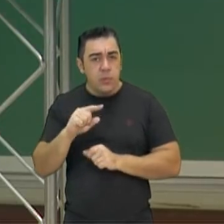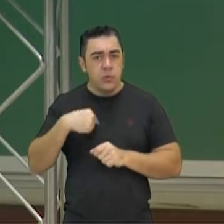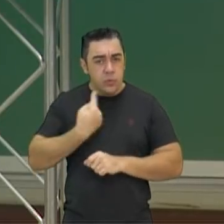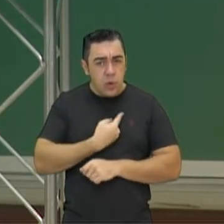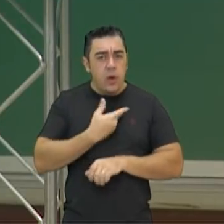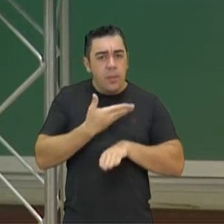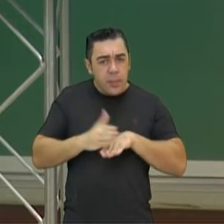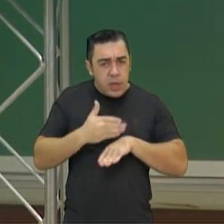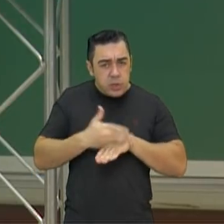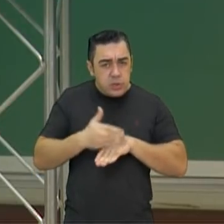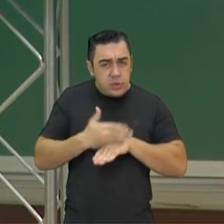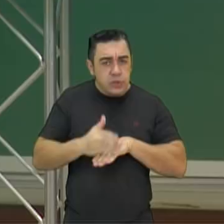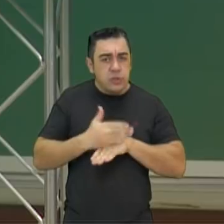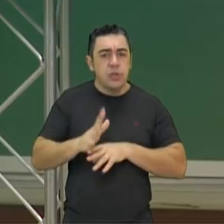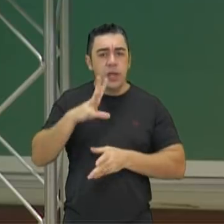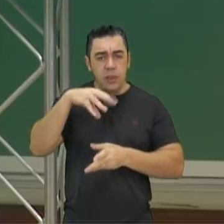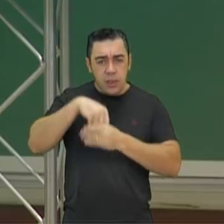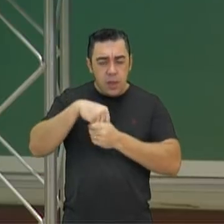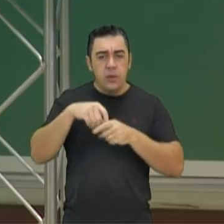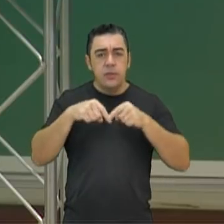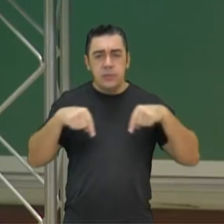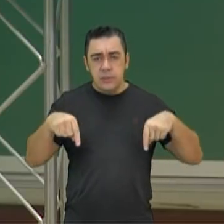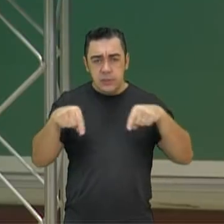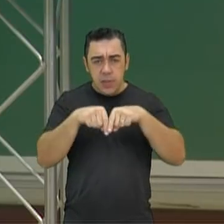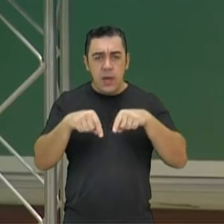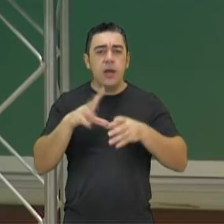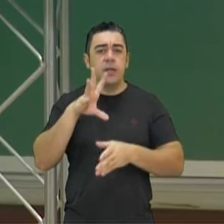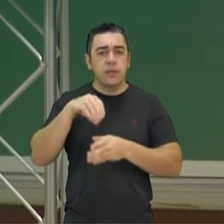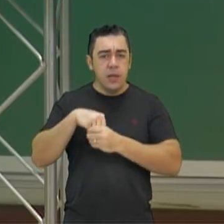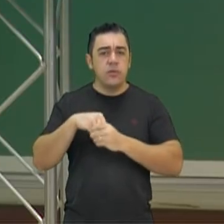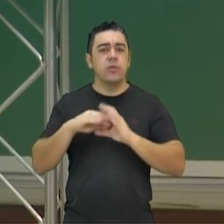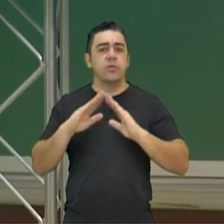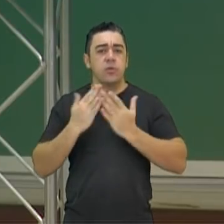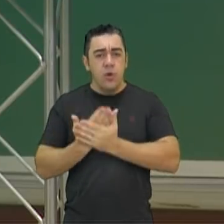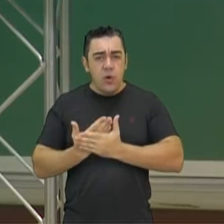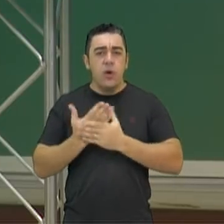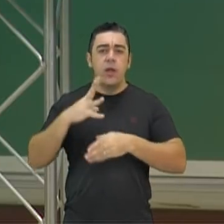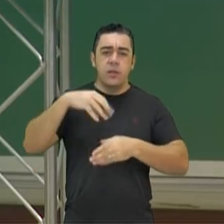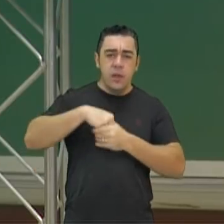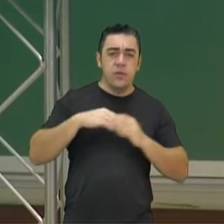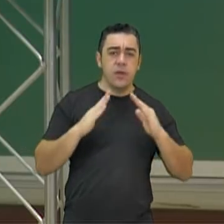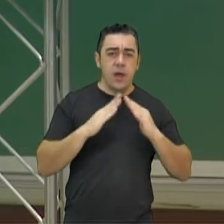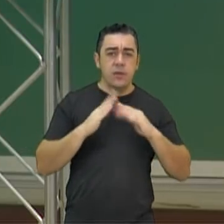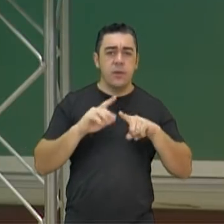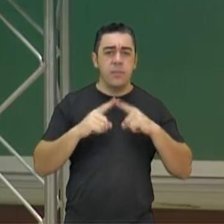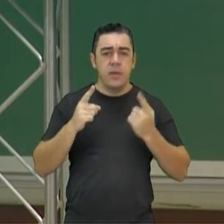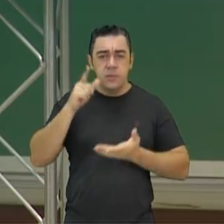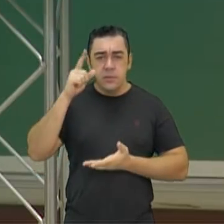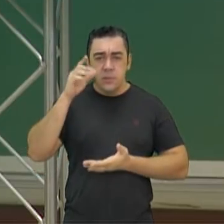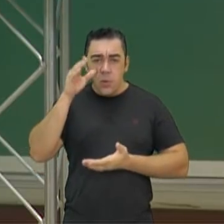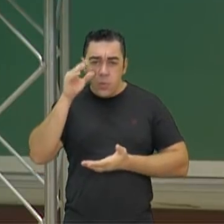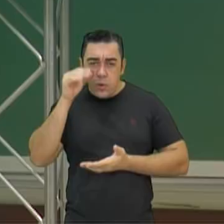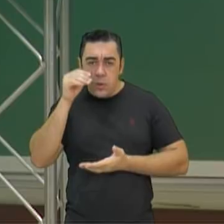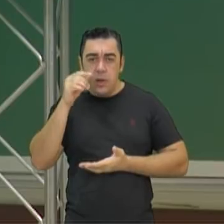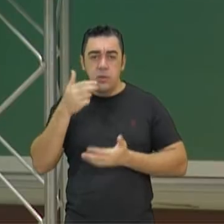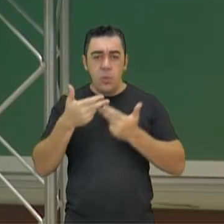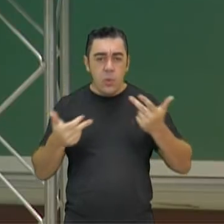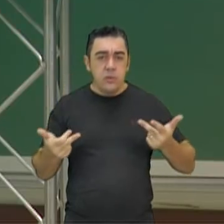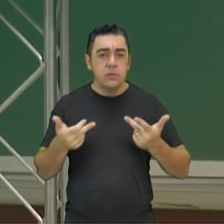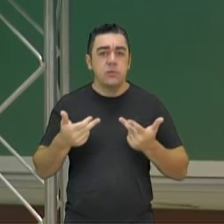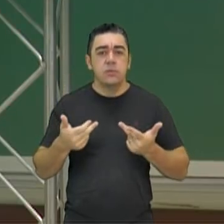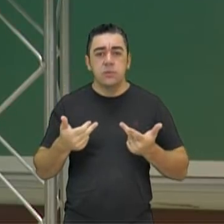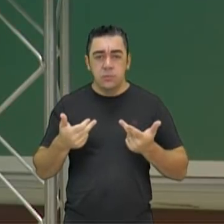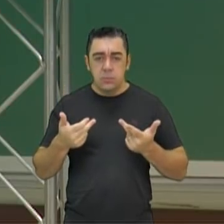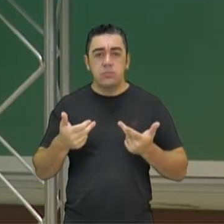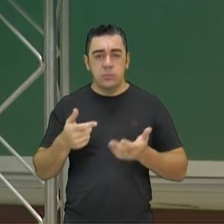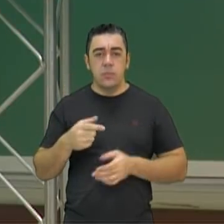pratica em sala de aula, na escola ou em casa, mas a gente não tem essa ideia dessas curiosidades, essas coisas assim absurdas, né?